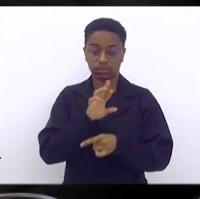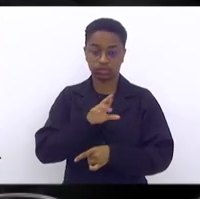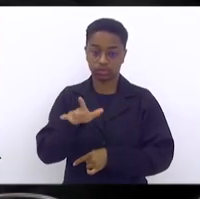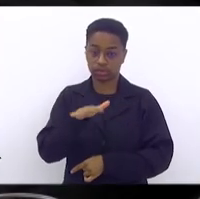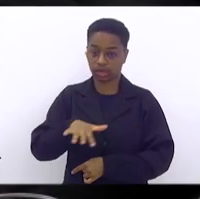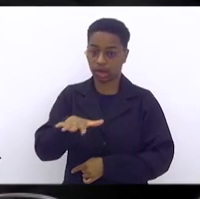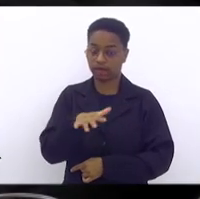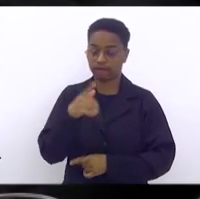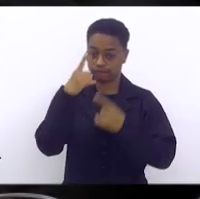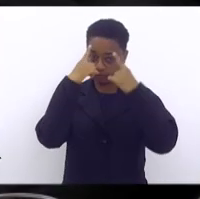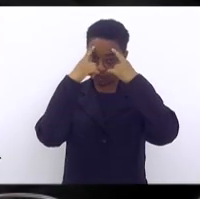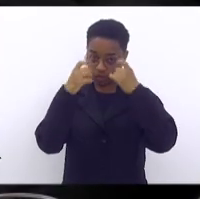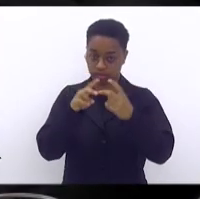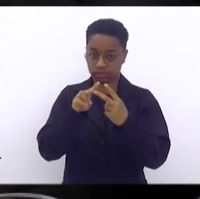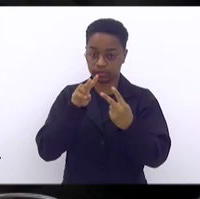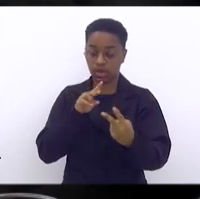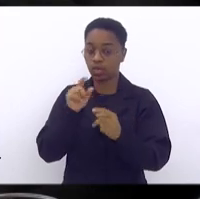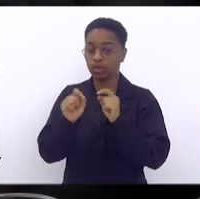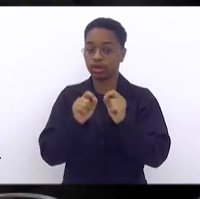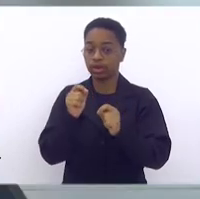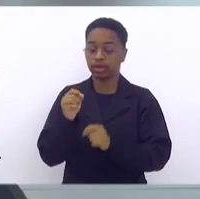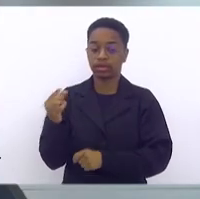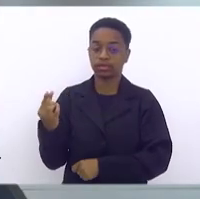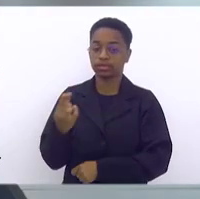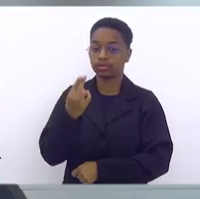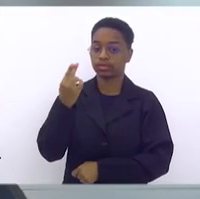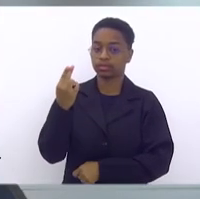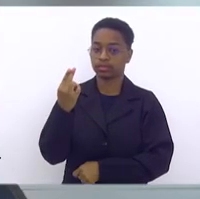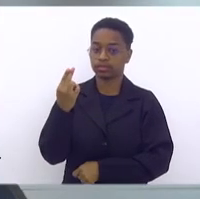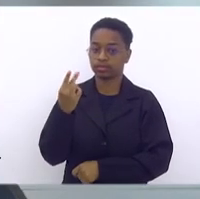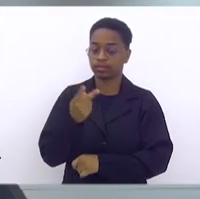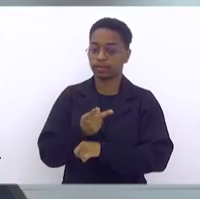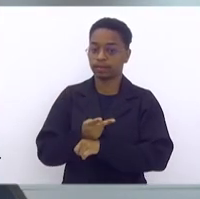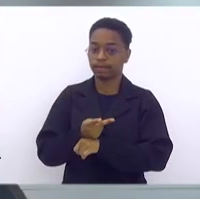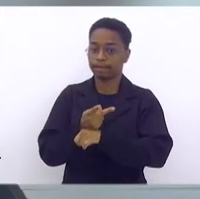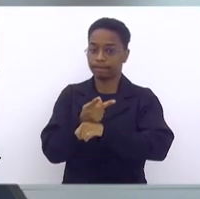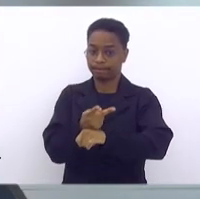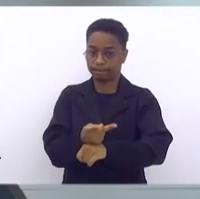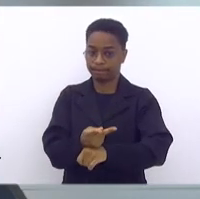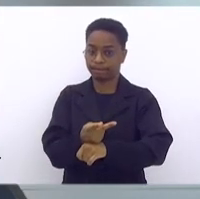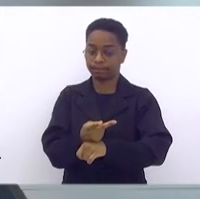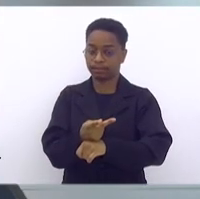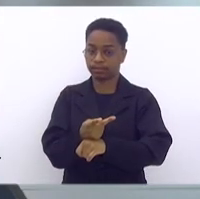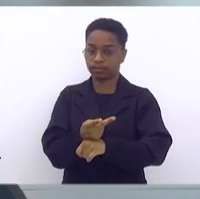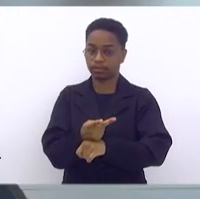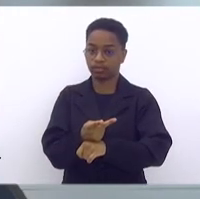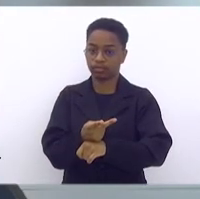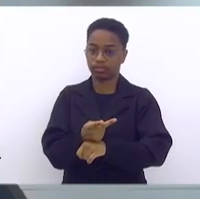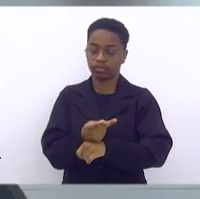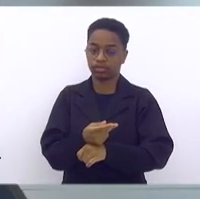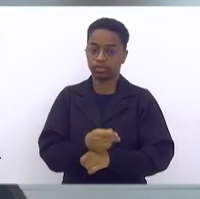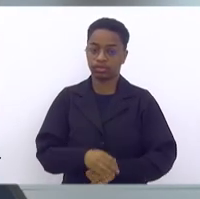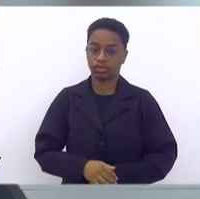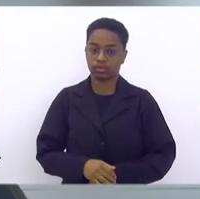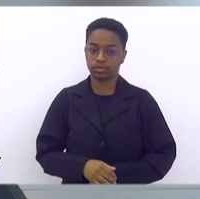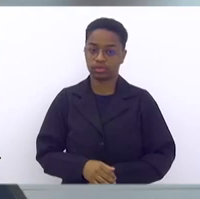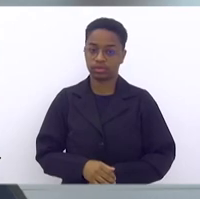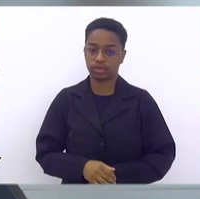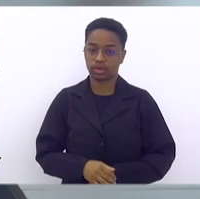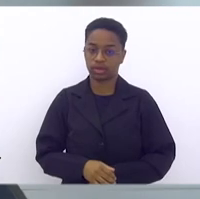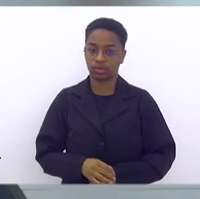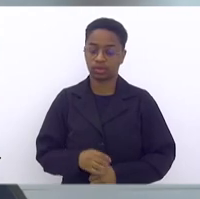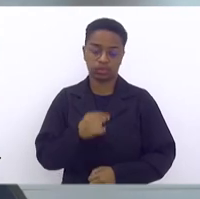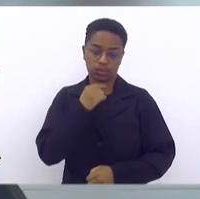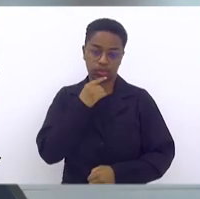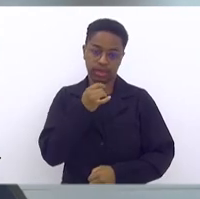violência cibernética, que é a impossibilidade de procurar, né, de importunar a vítima